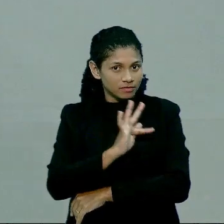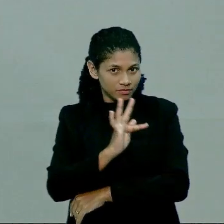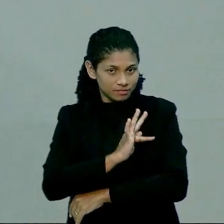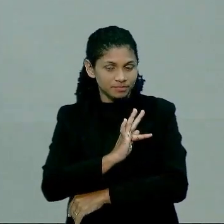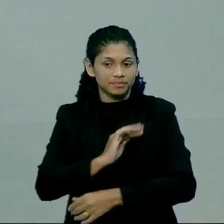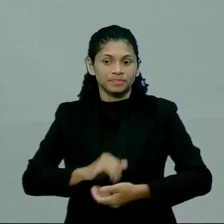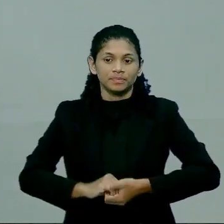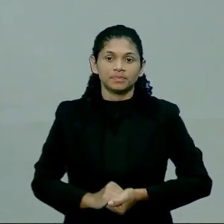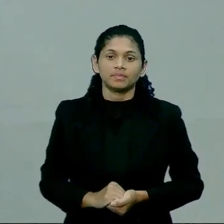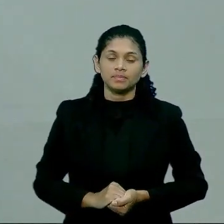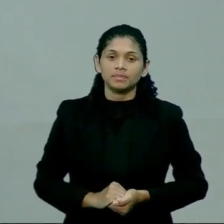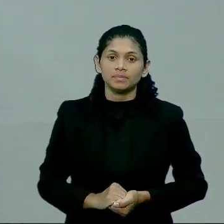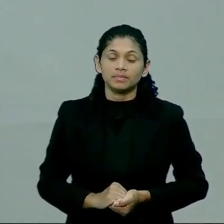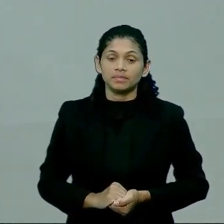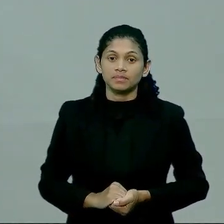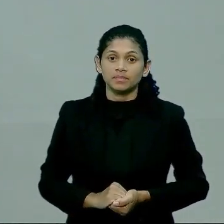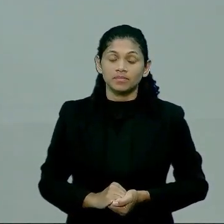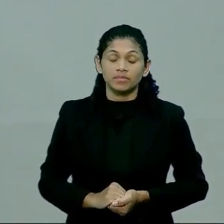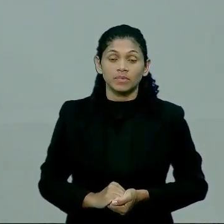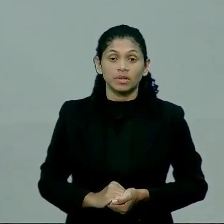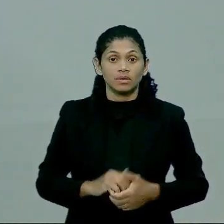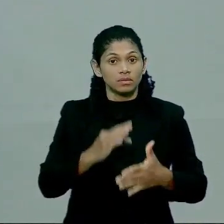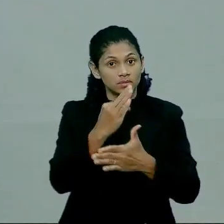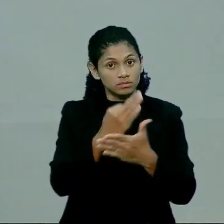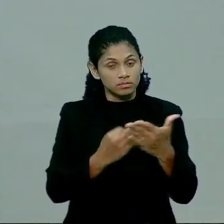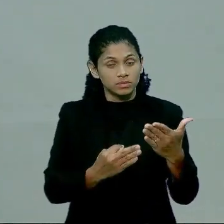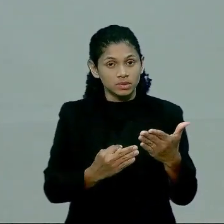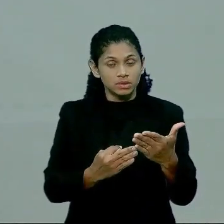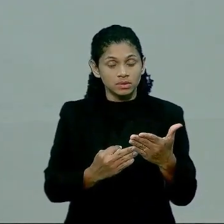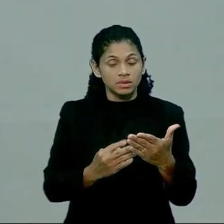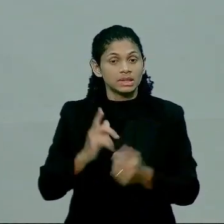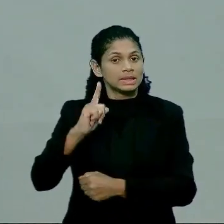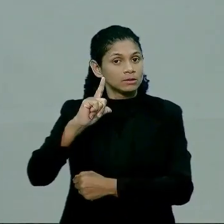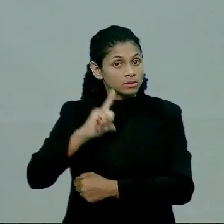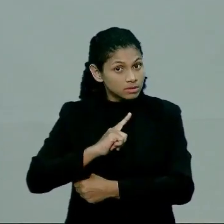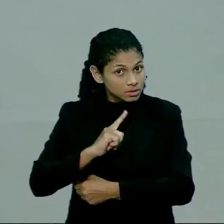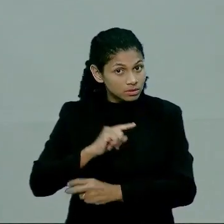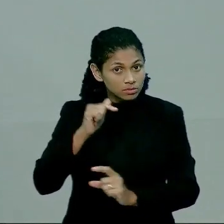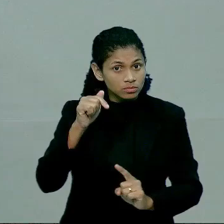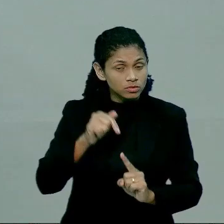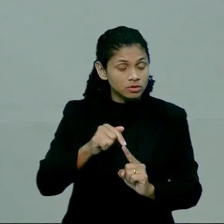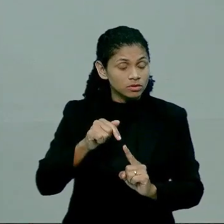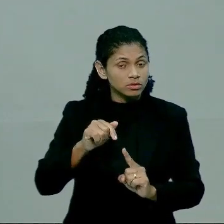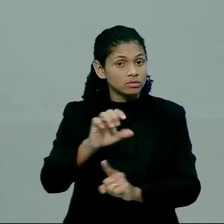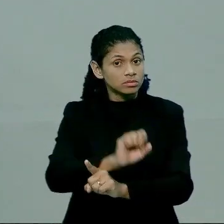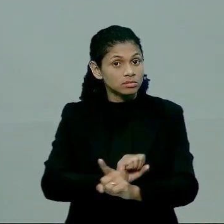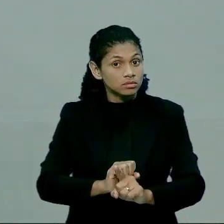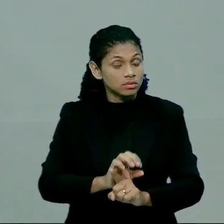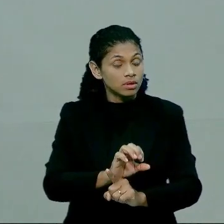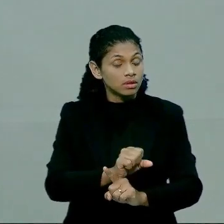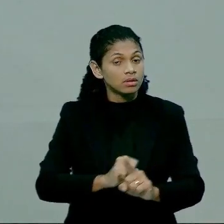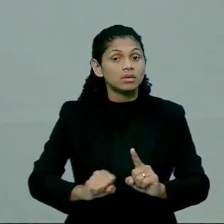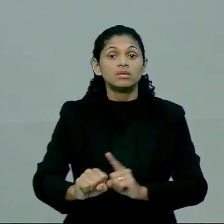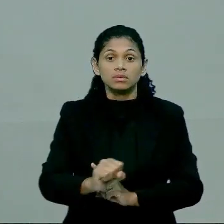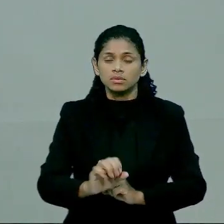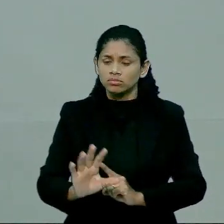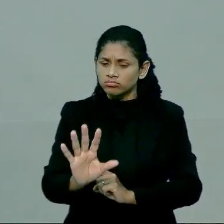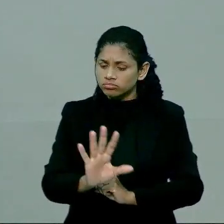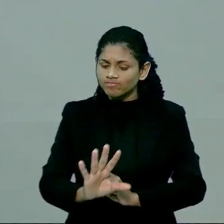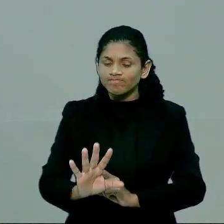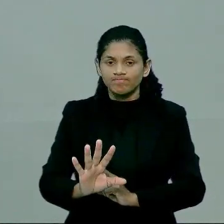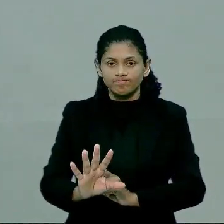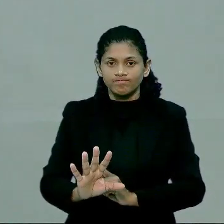porque querendo ou não galera esses textos eles compram uma função social altamente importante por exemplo